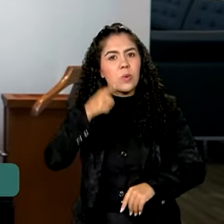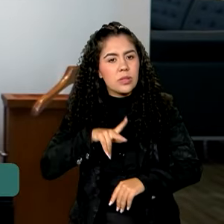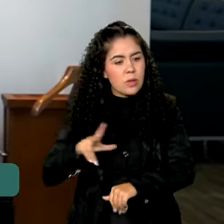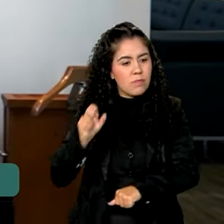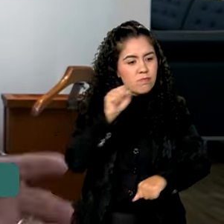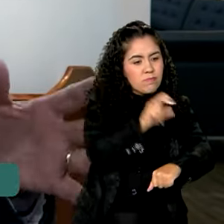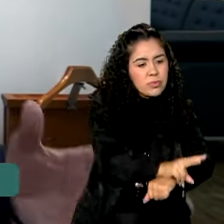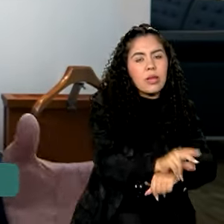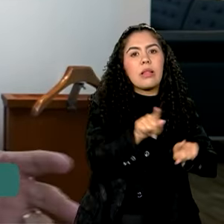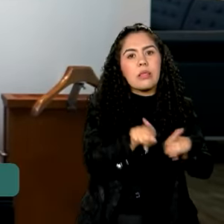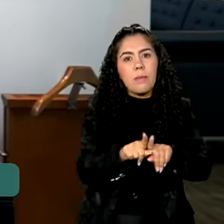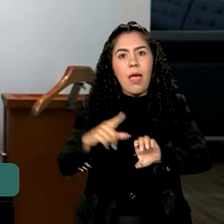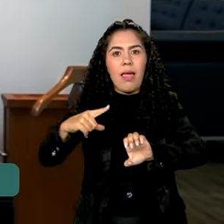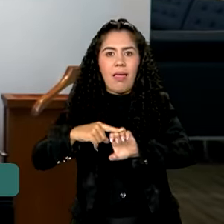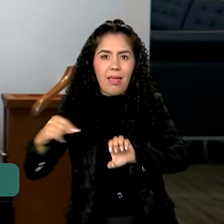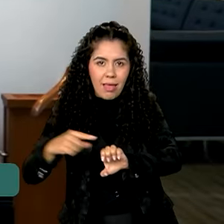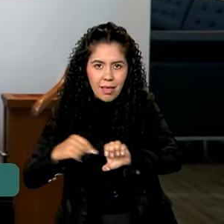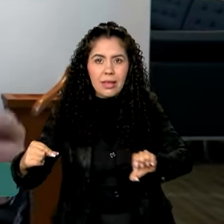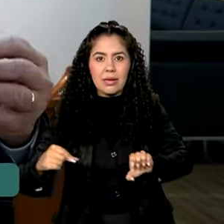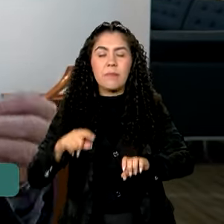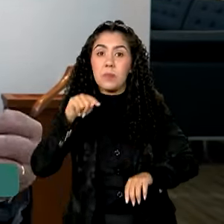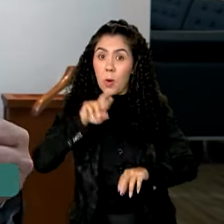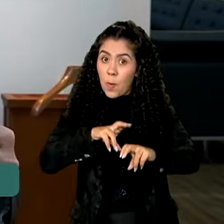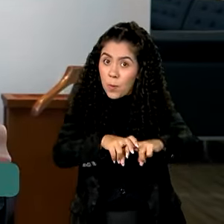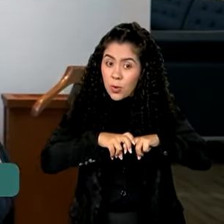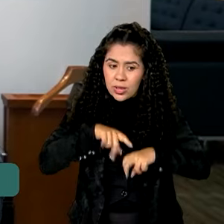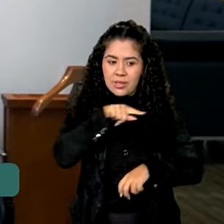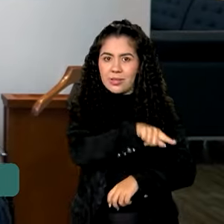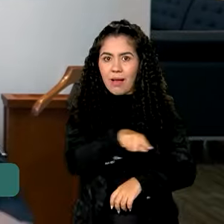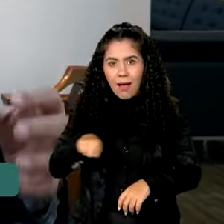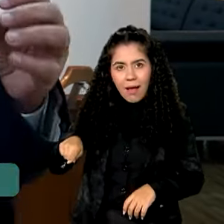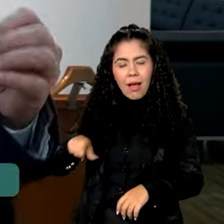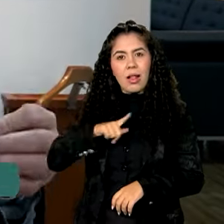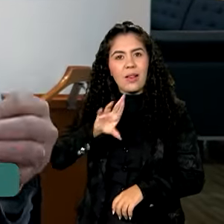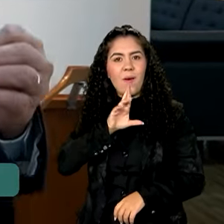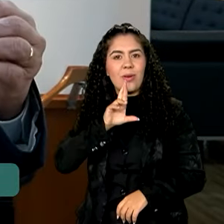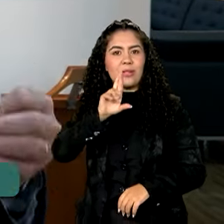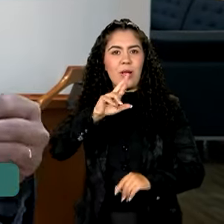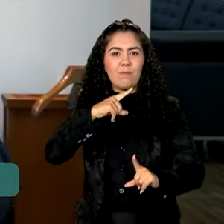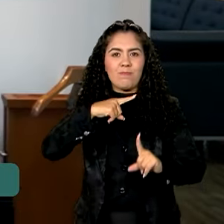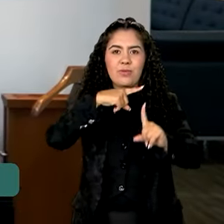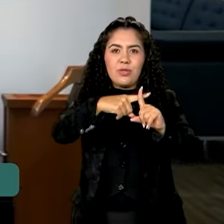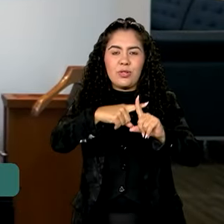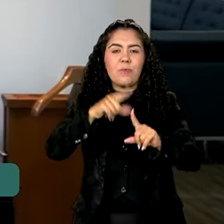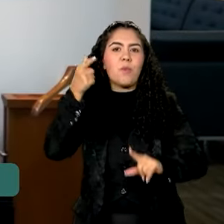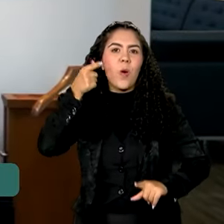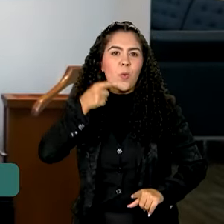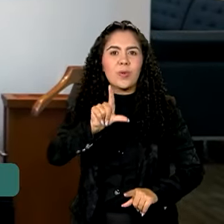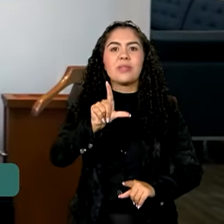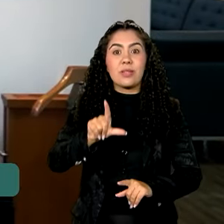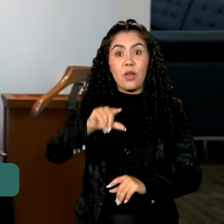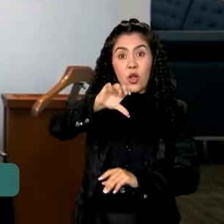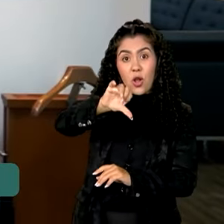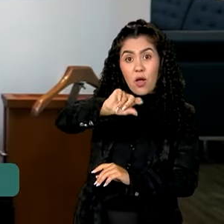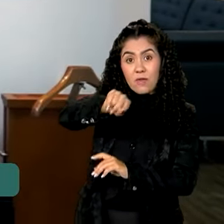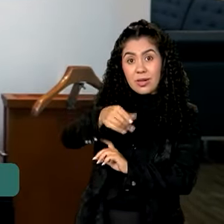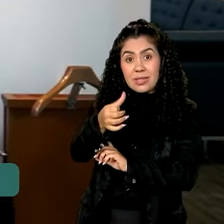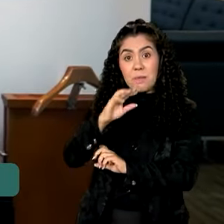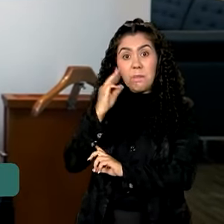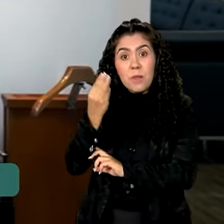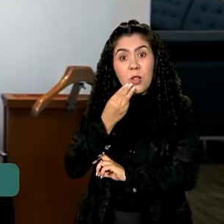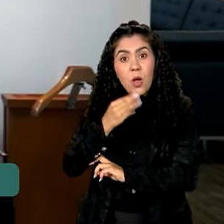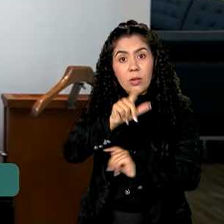empreendedorismo. É isso que significou a retirada de 9,6 milhões de pessoas